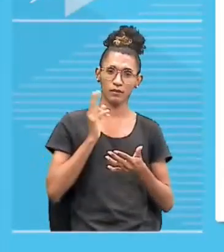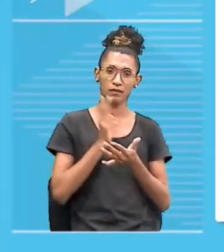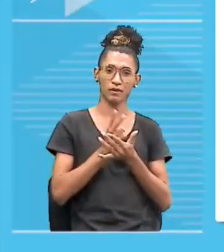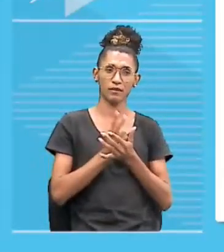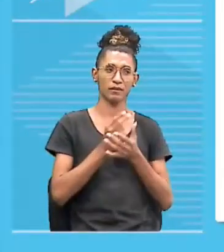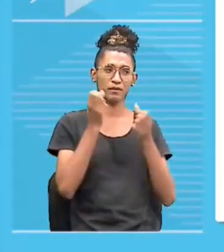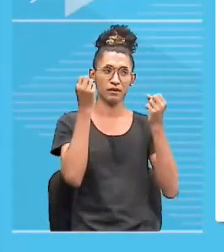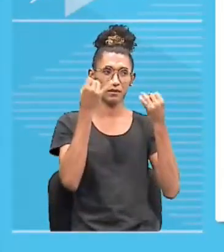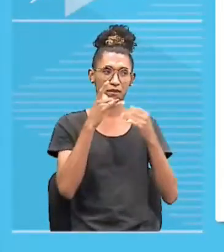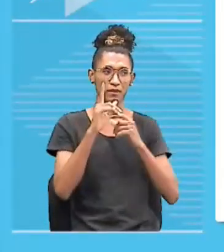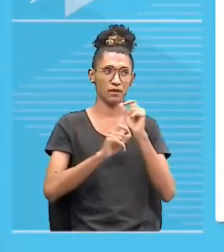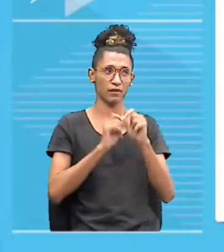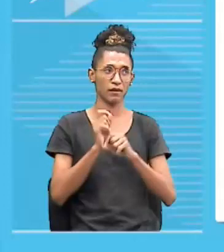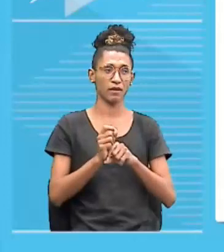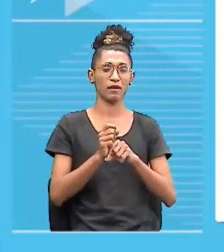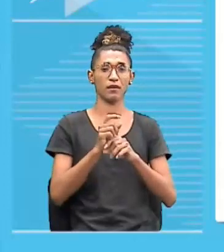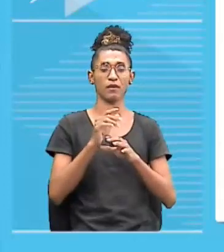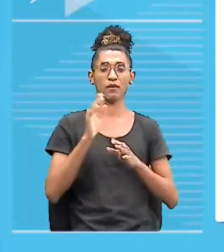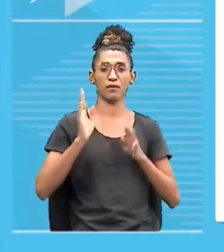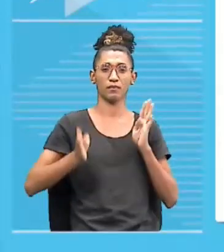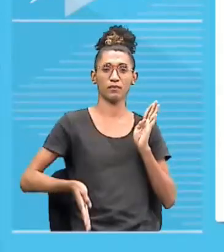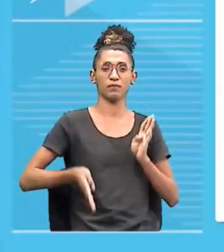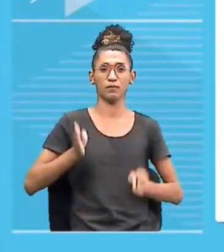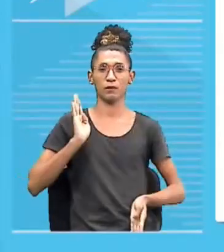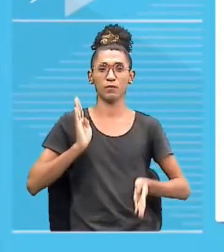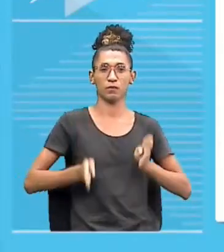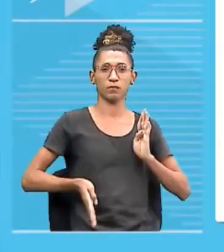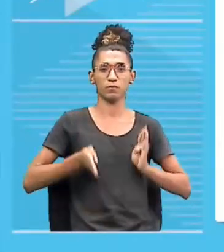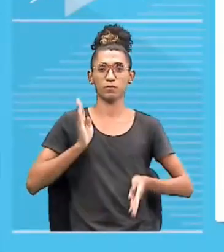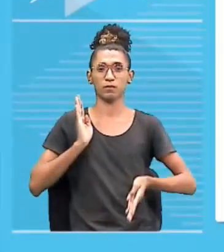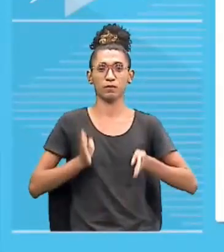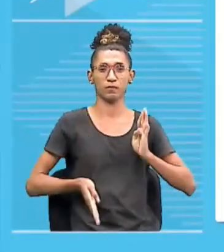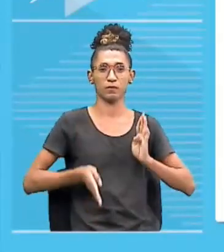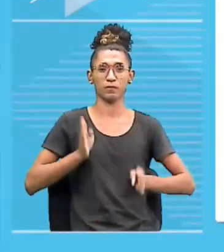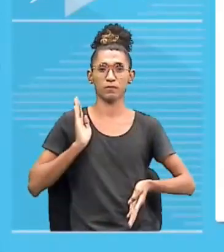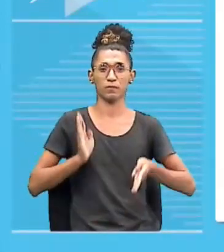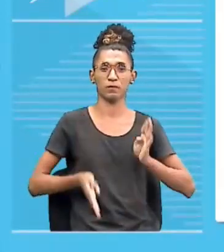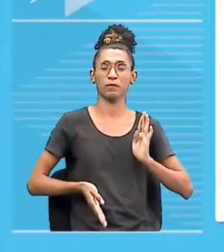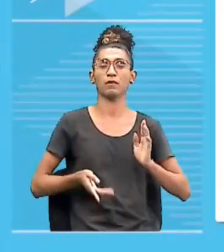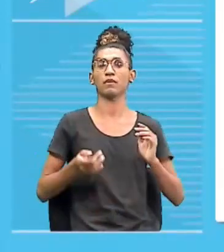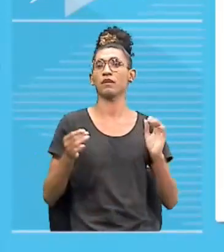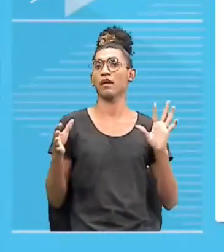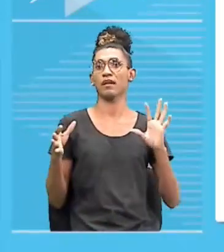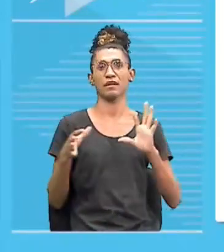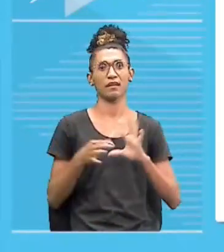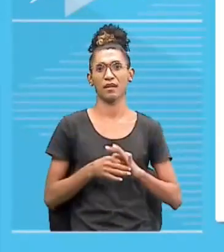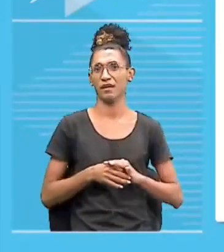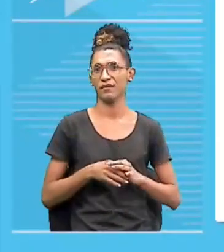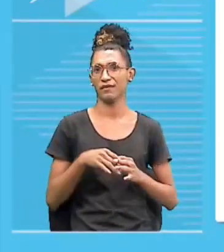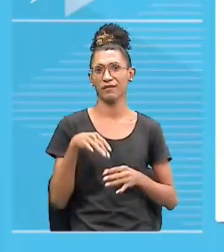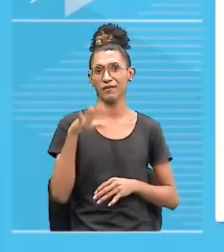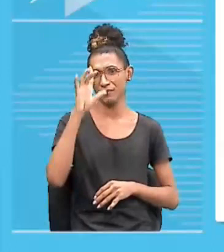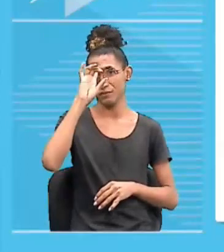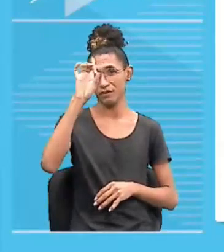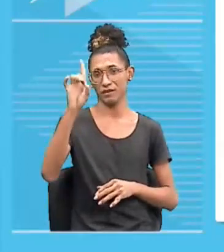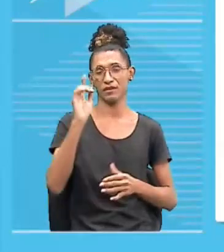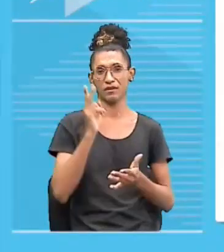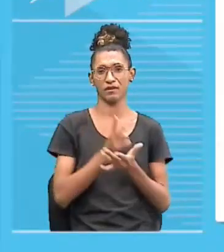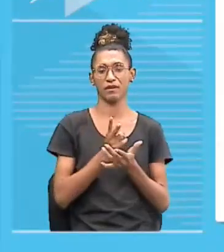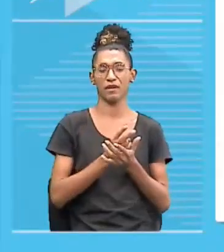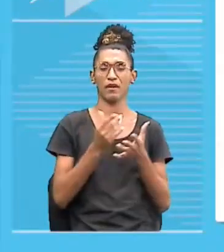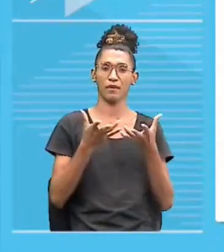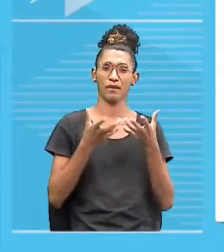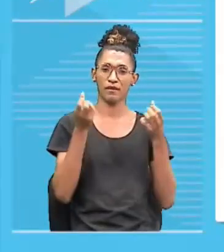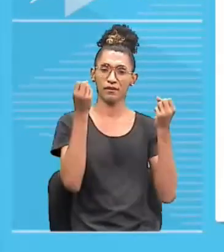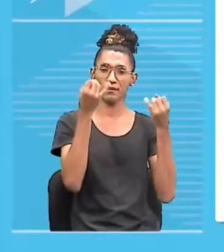alunos que é o seguinte: os robôs, eles fazem parte do nosso cotidiano e às vezes a gente nem percebe. Como, por exemplo, queria falar